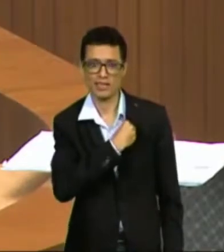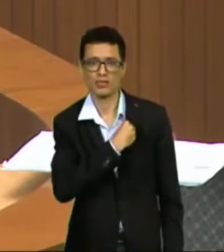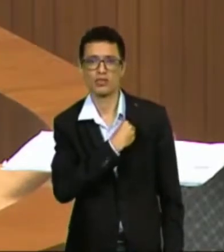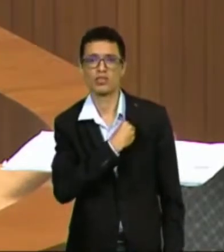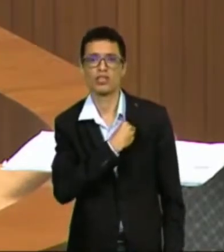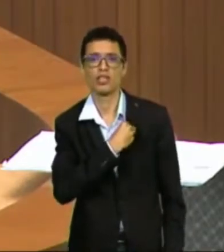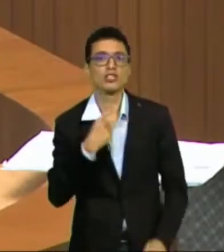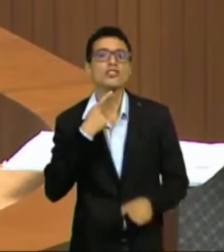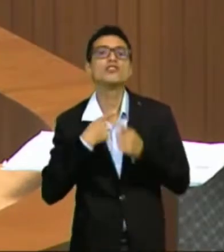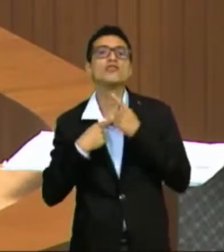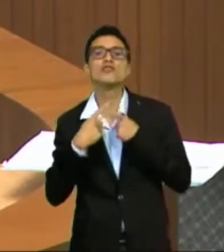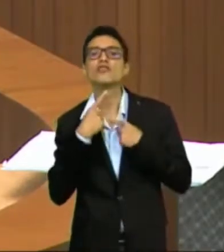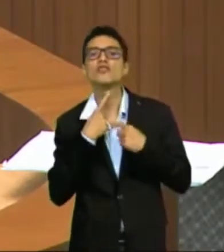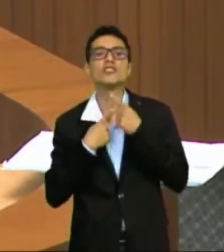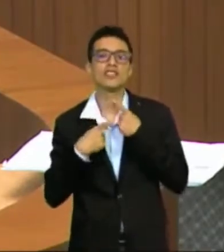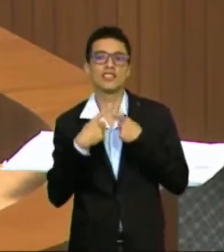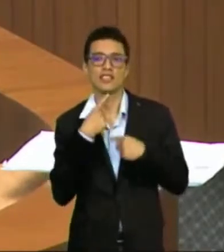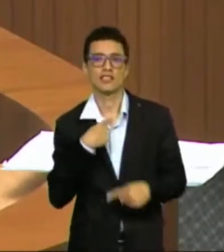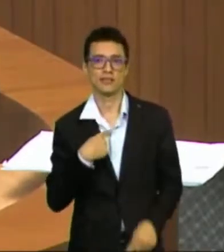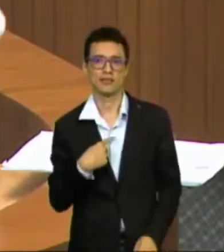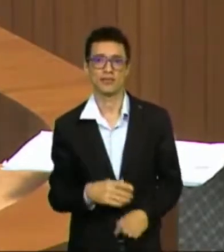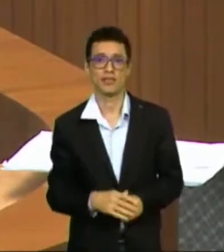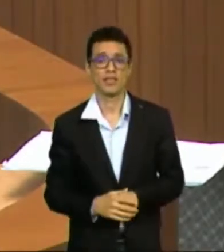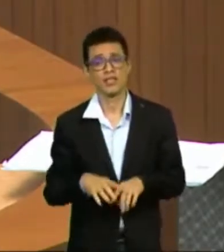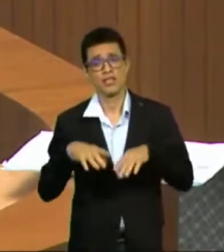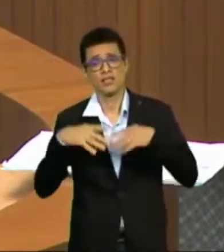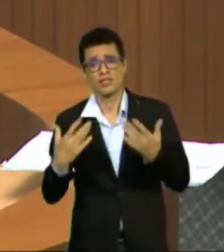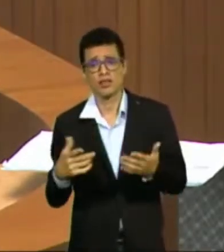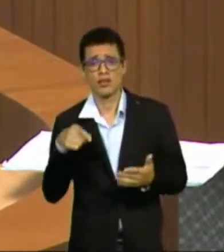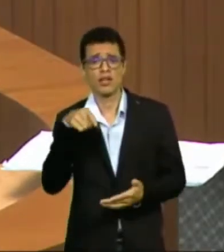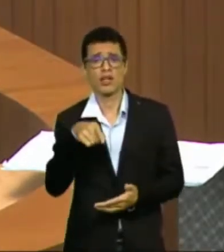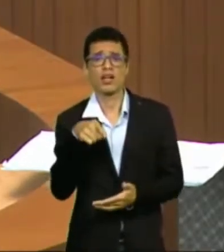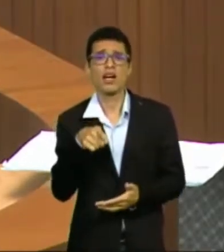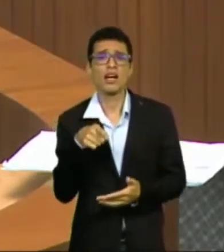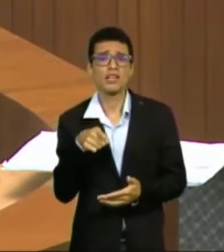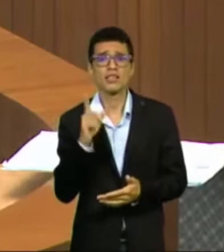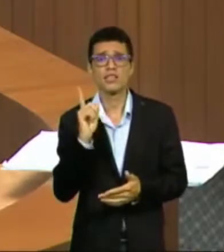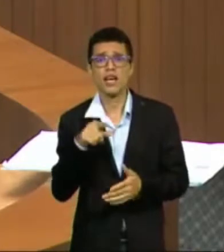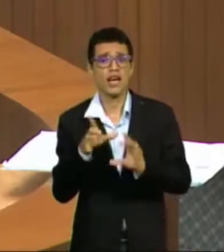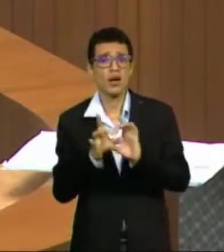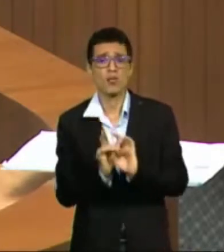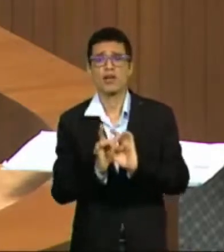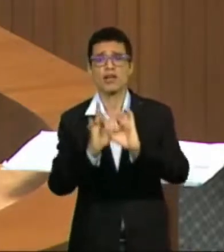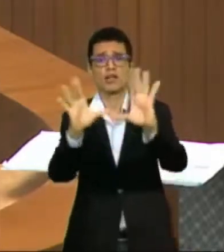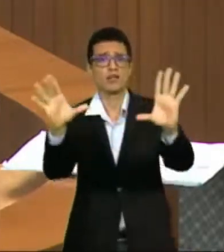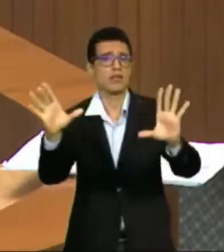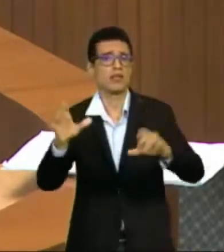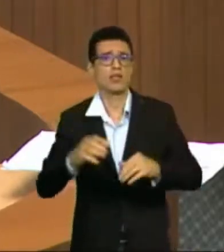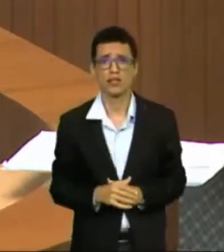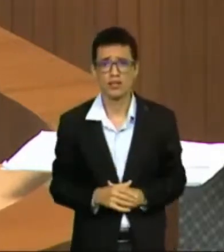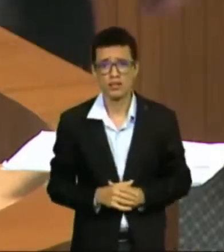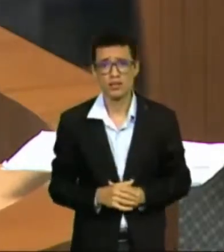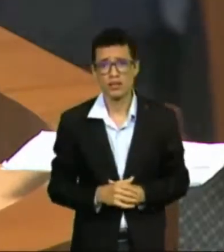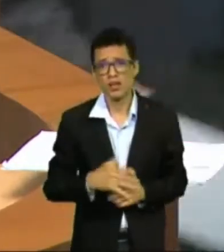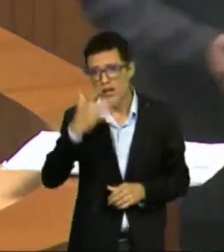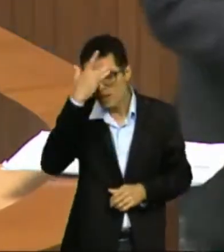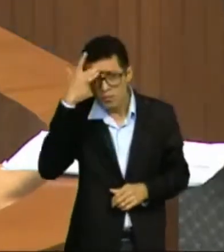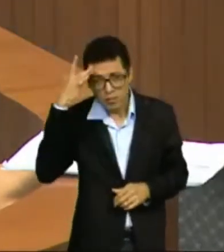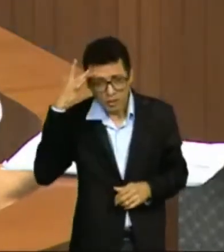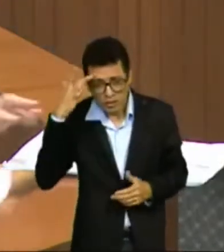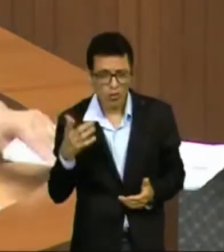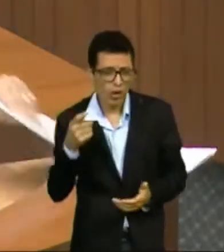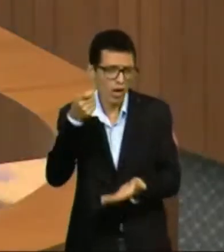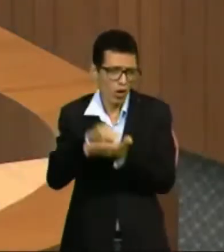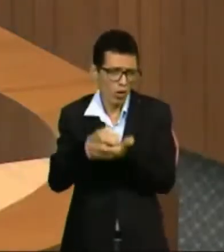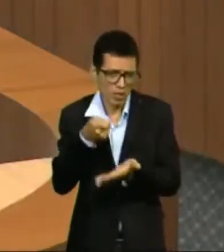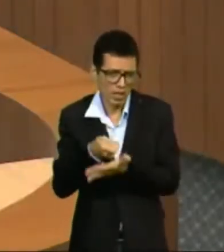Aqui é uma condição. Ninguém é obrigado a confessar Jesus como Salvador.